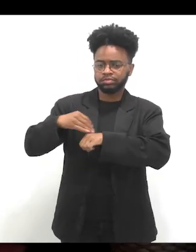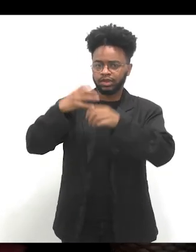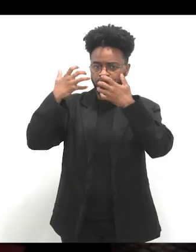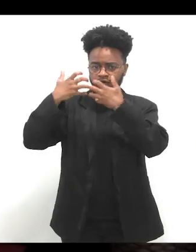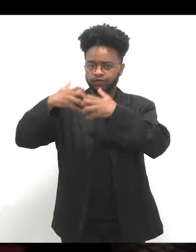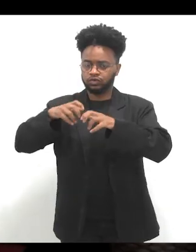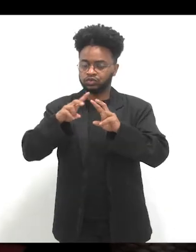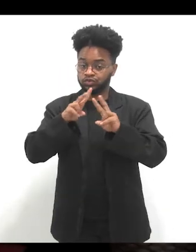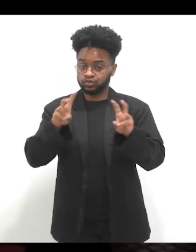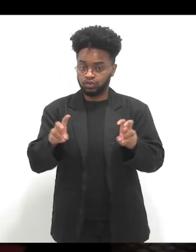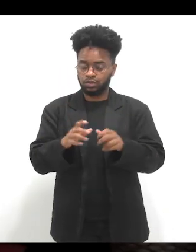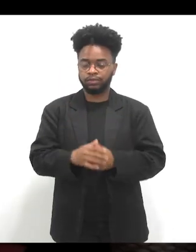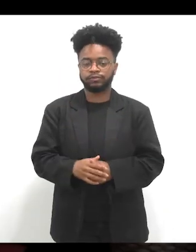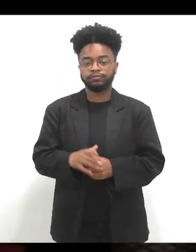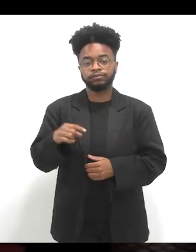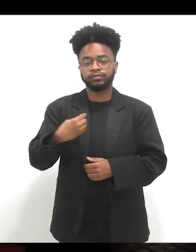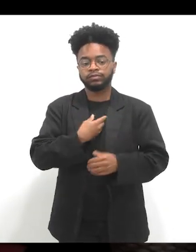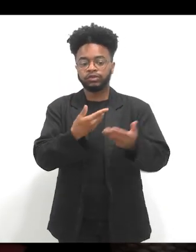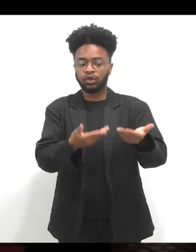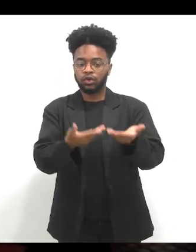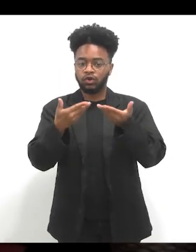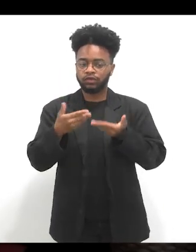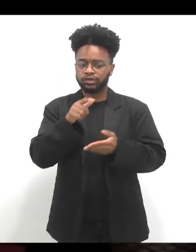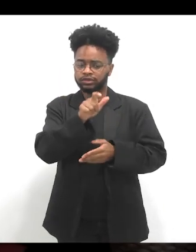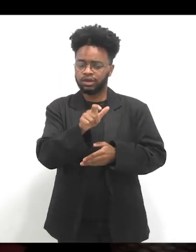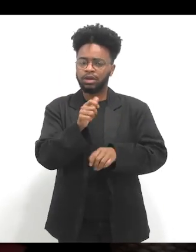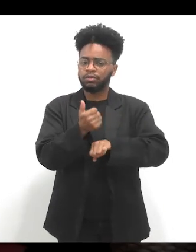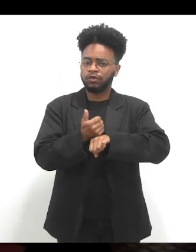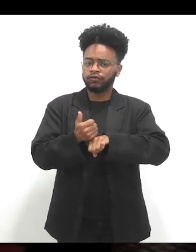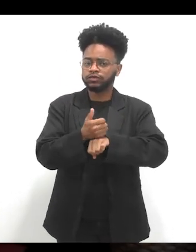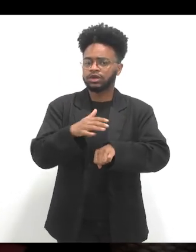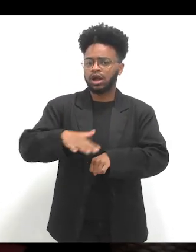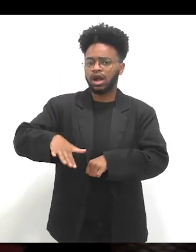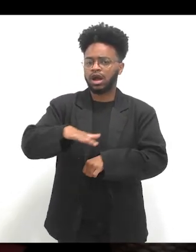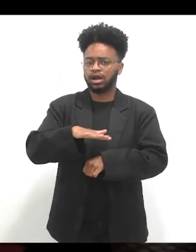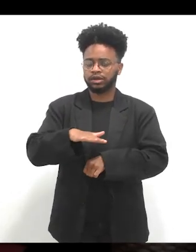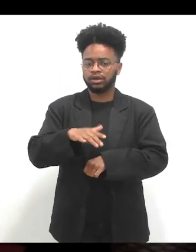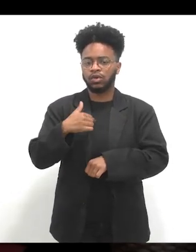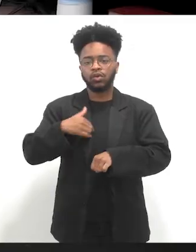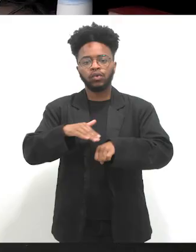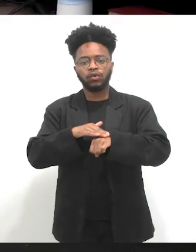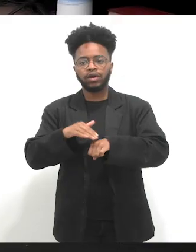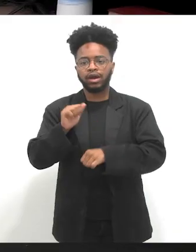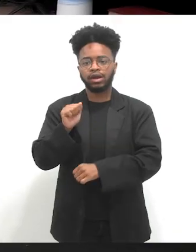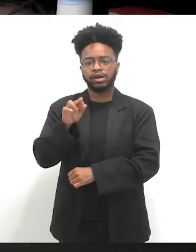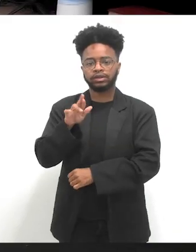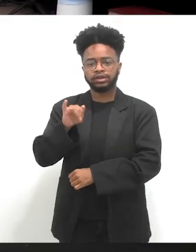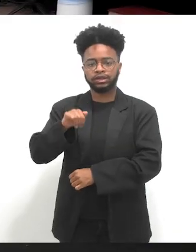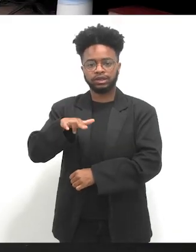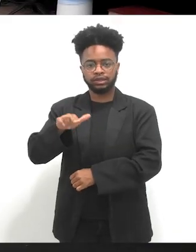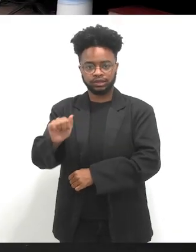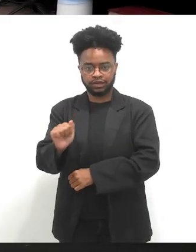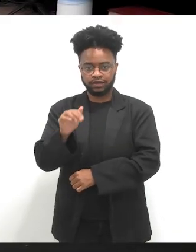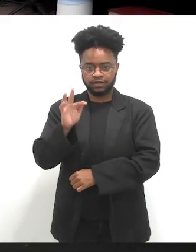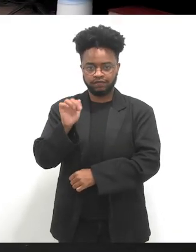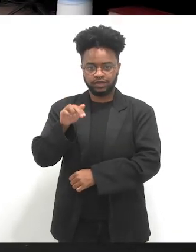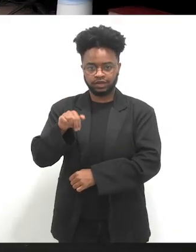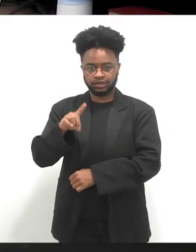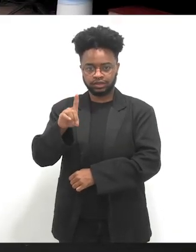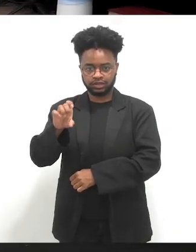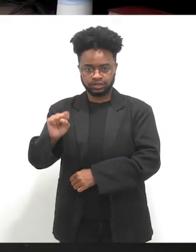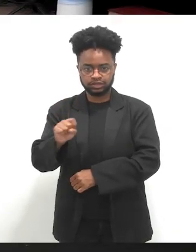sobre essa data. E nós trouxemos aqui uma especialista sobre esse tema. Vou conversar agora com Adriana